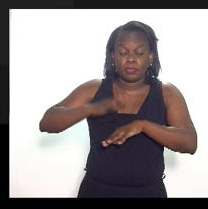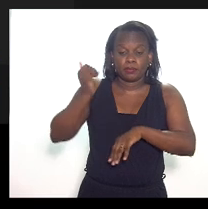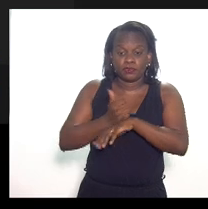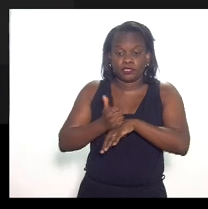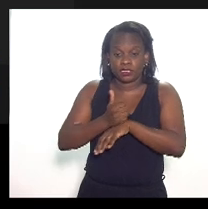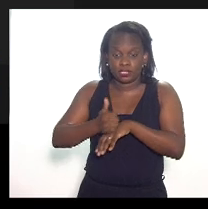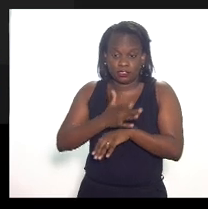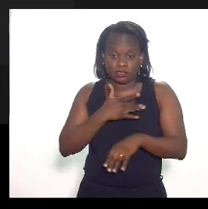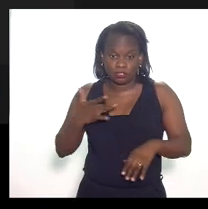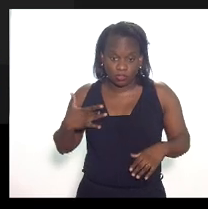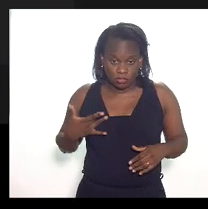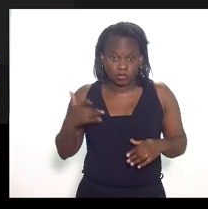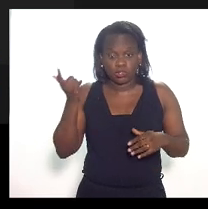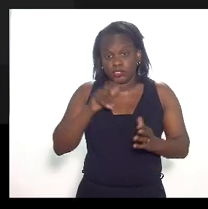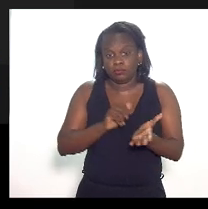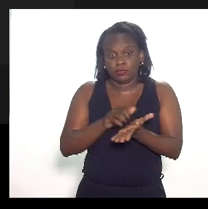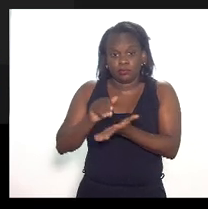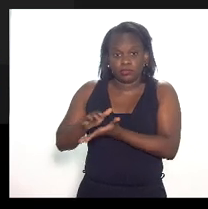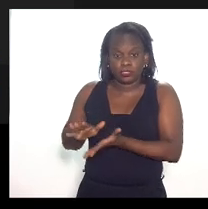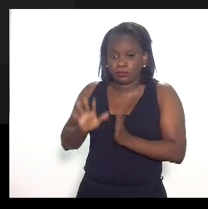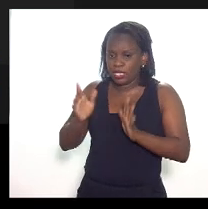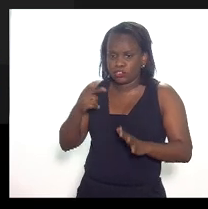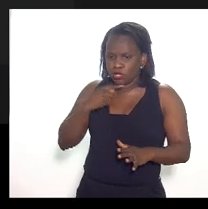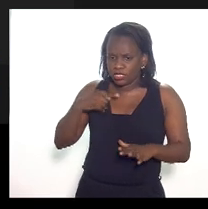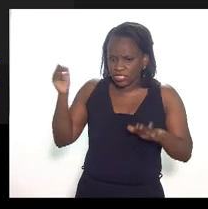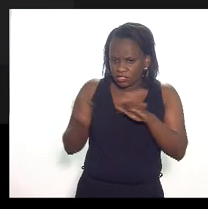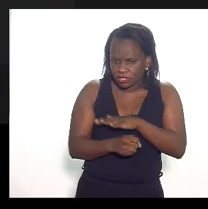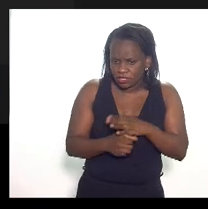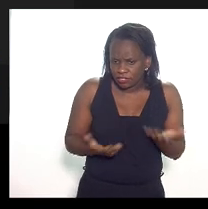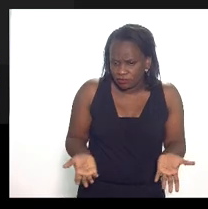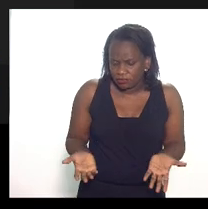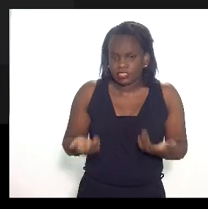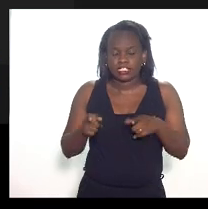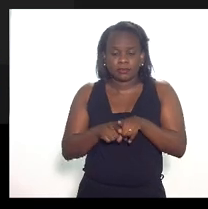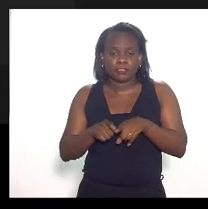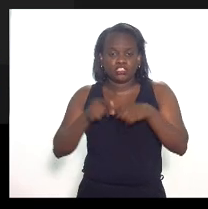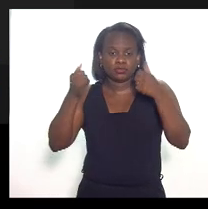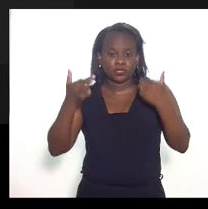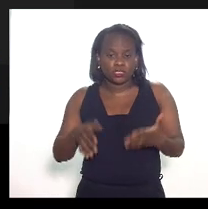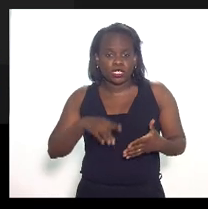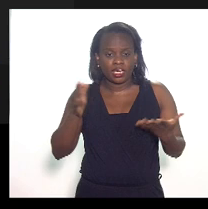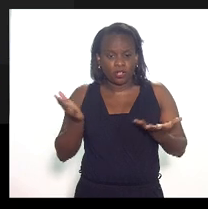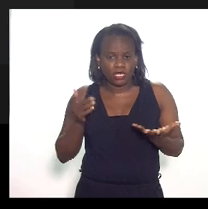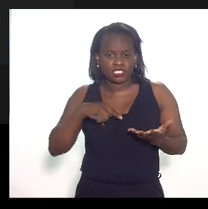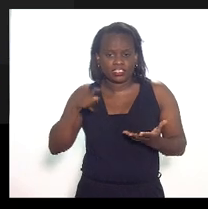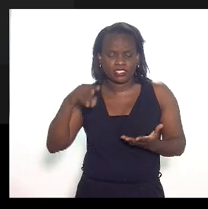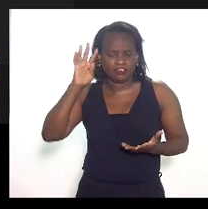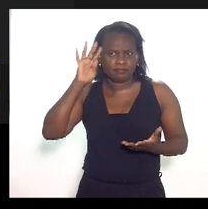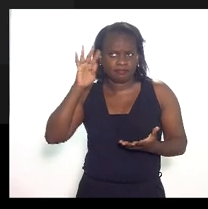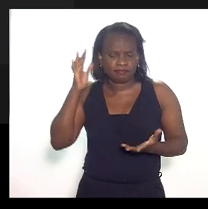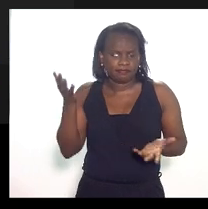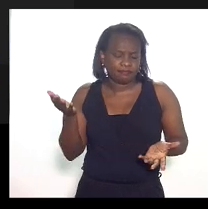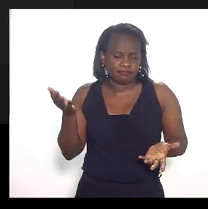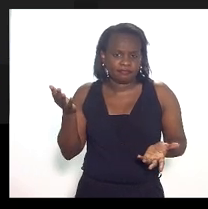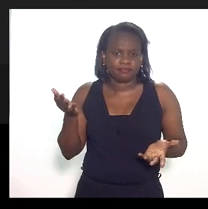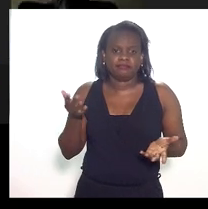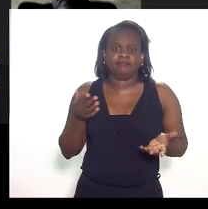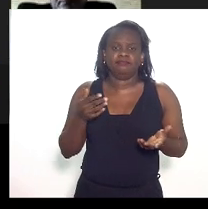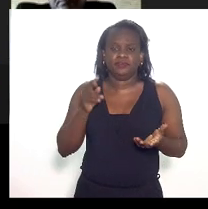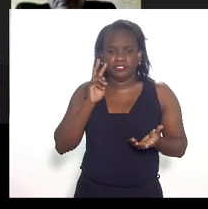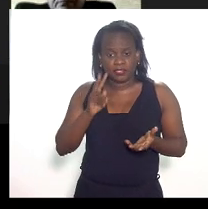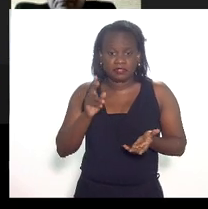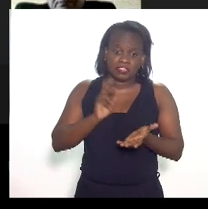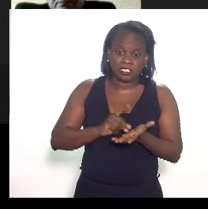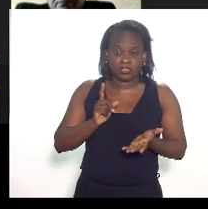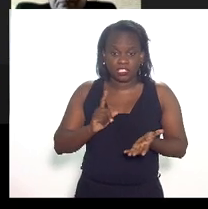profissionais de saúde, conseguiram dispensar e não conseguem contratar. E disse algo que cabe a nós agora, rapidamente, vemos se tudo é